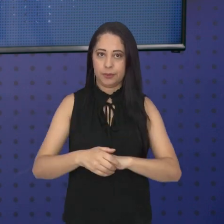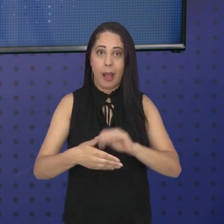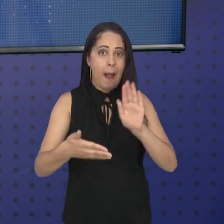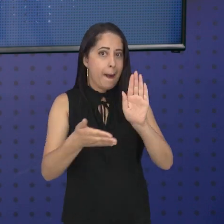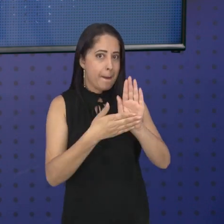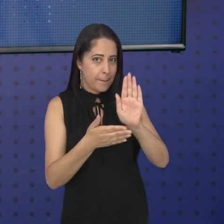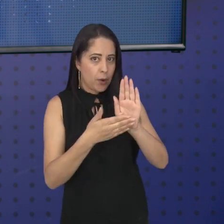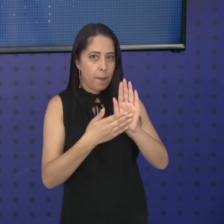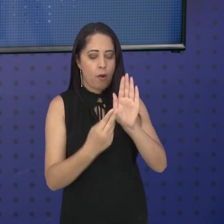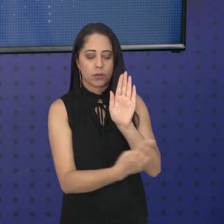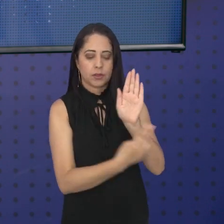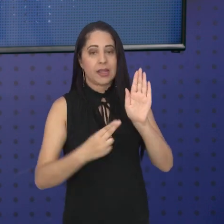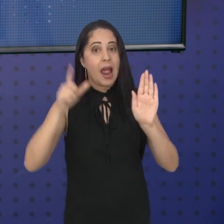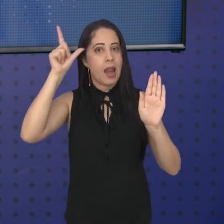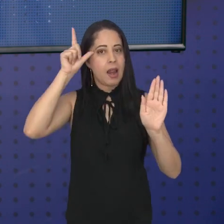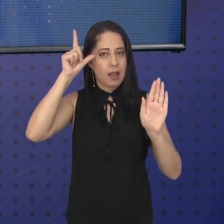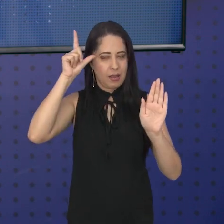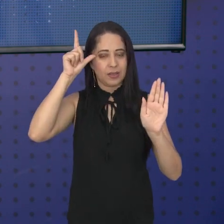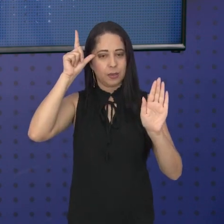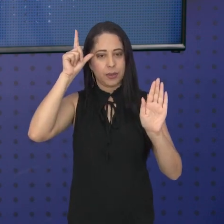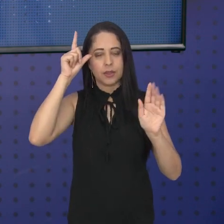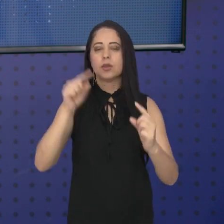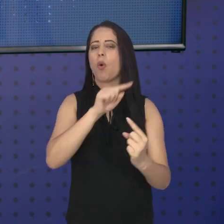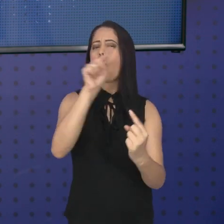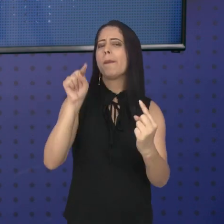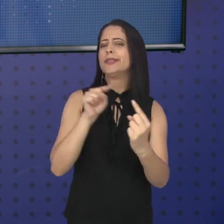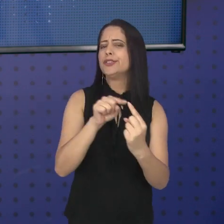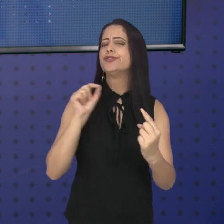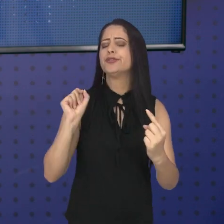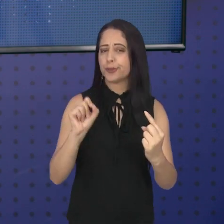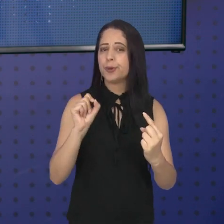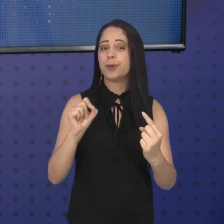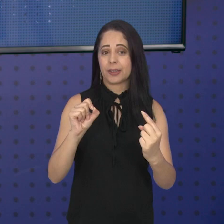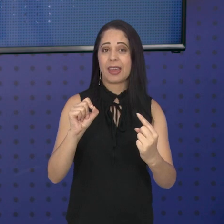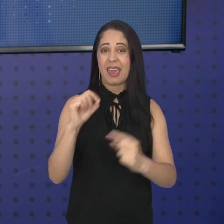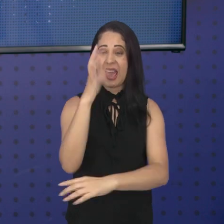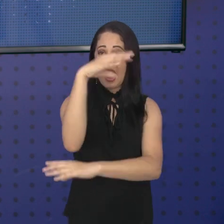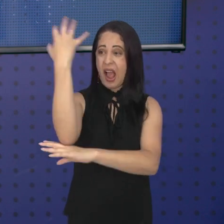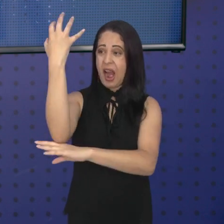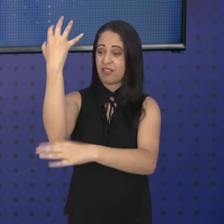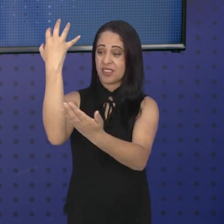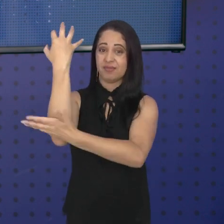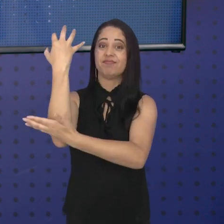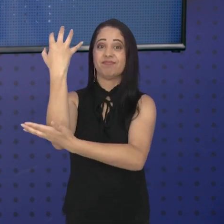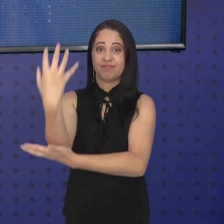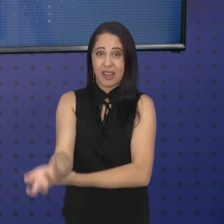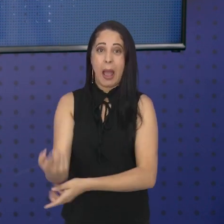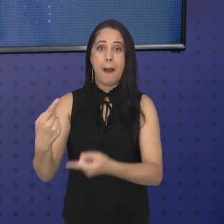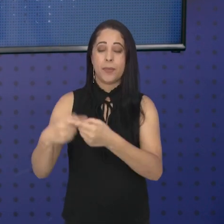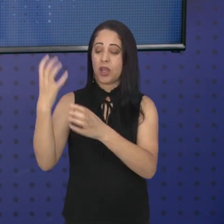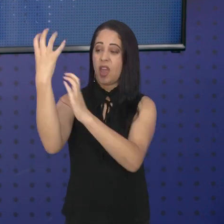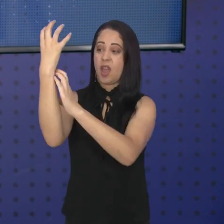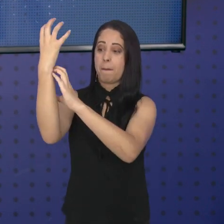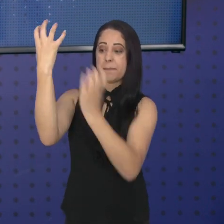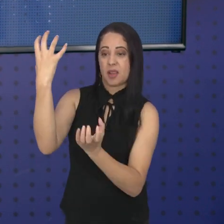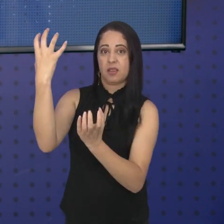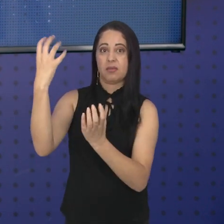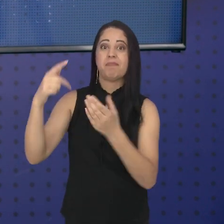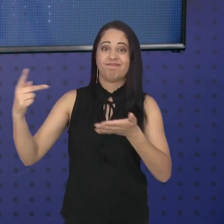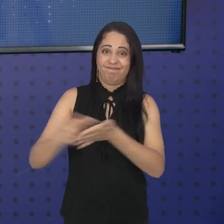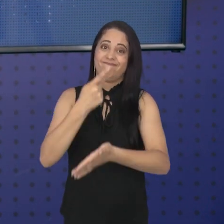Esta proposta é de autoria do vereador Lino Bispo e tem como justificativa fazer a retirada de árvores que possam